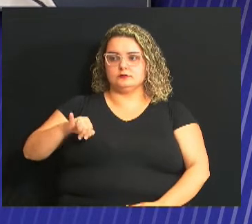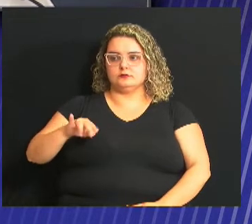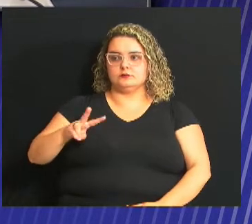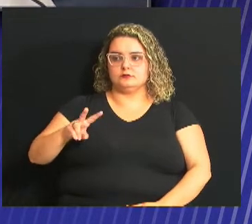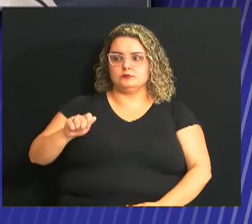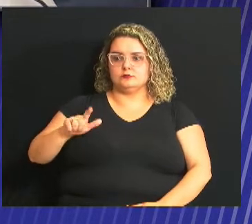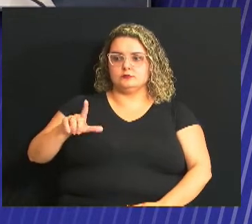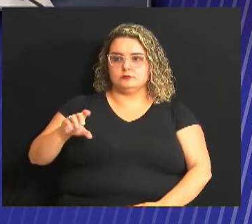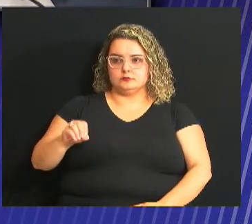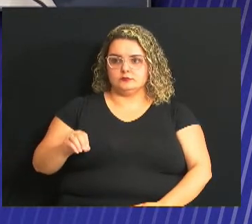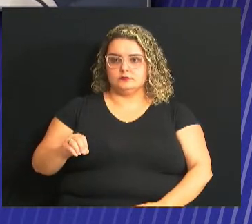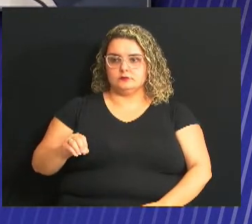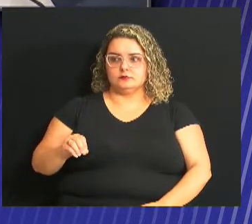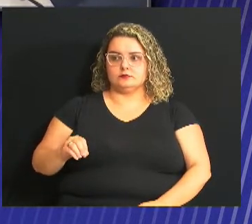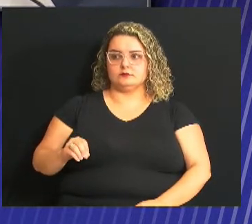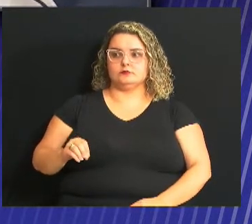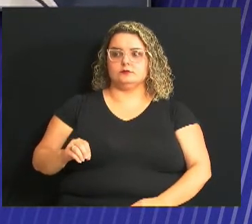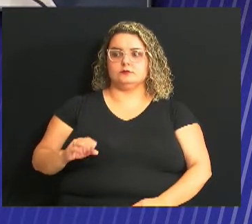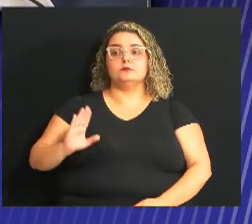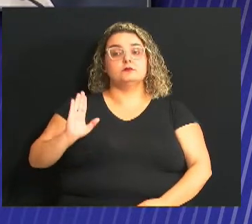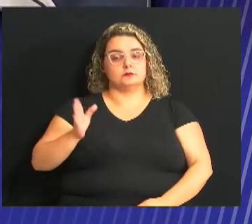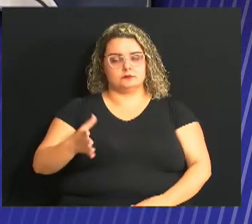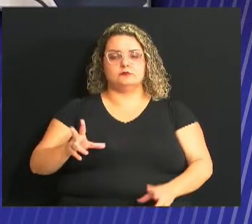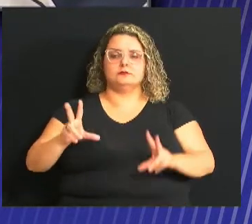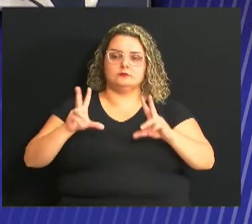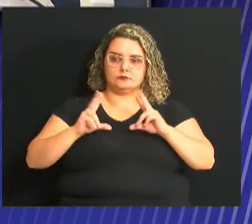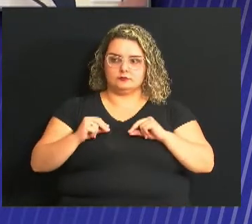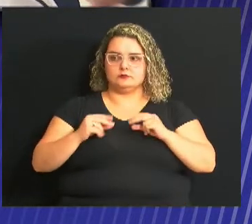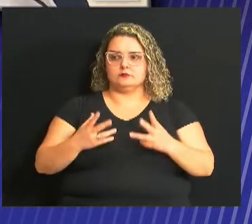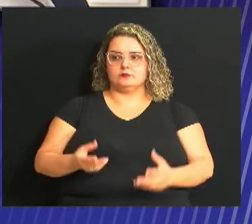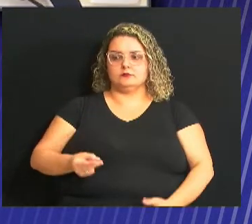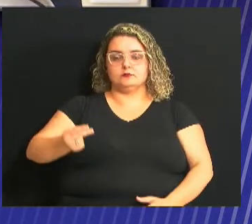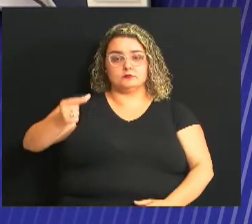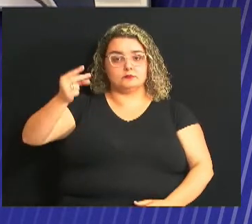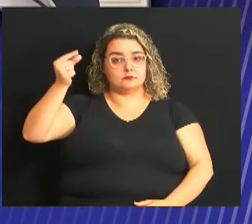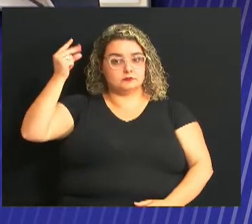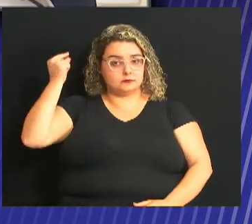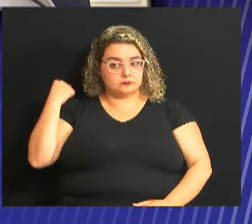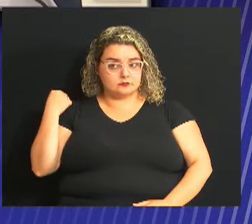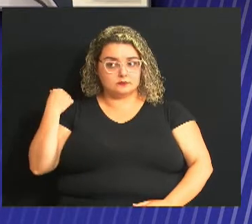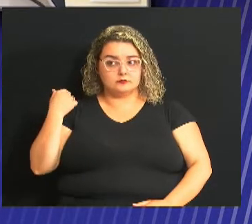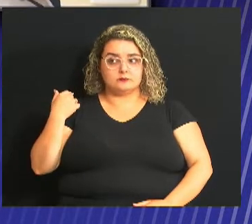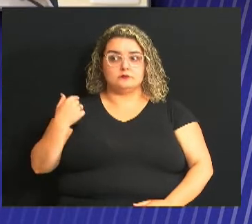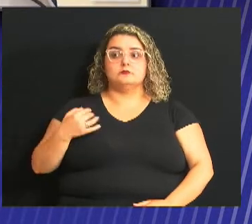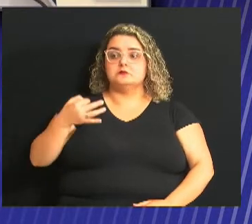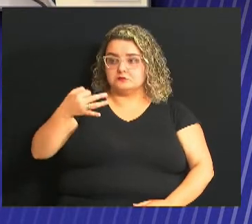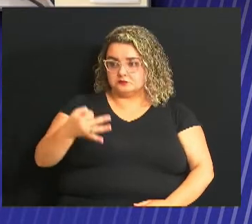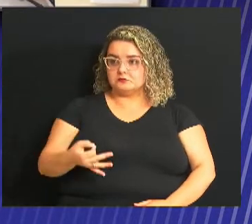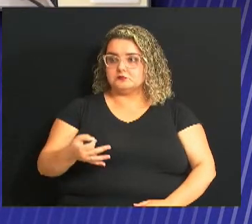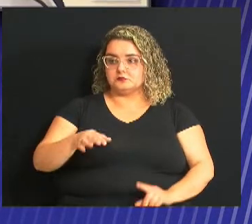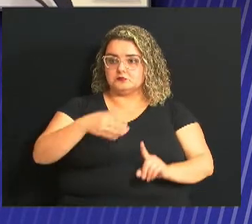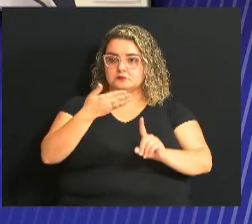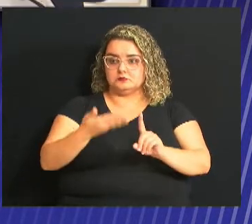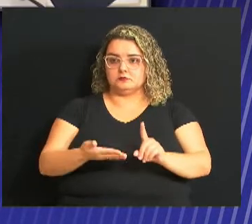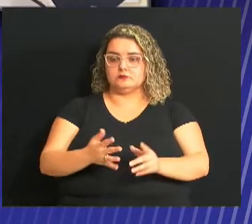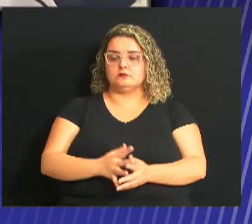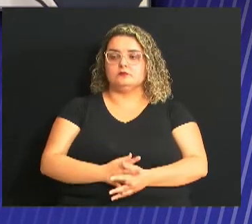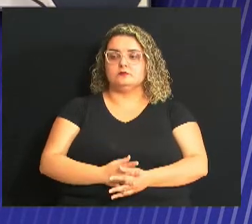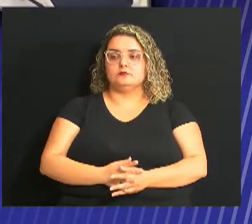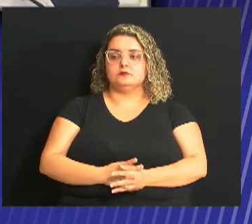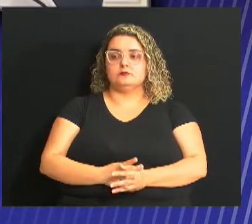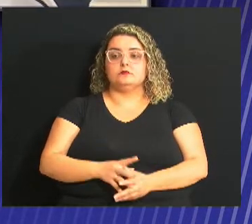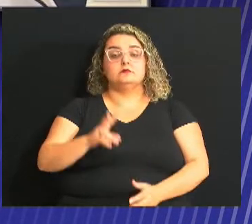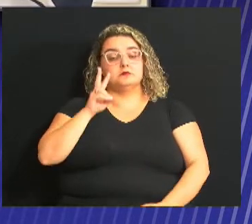que já fazia por merecer, há muito tempo, tão justa homenagem. E você veja